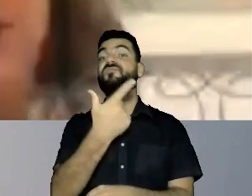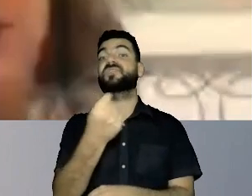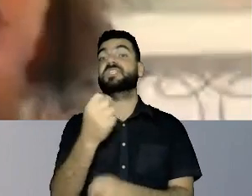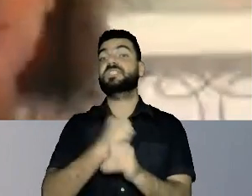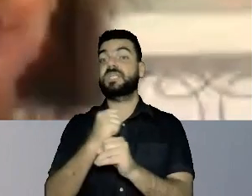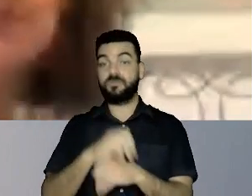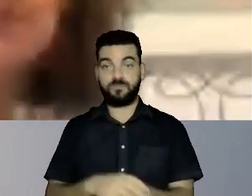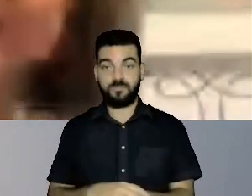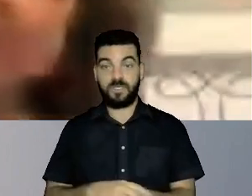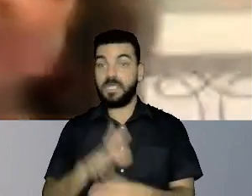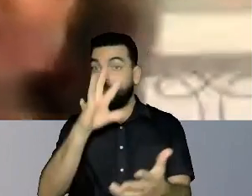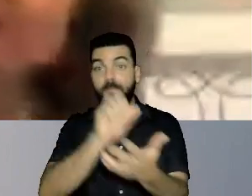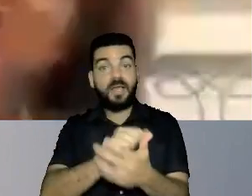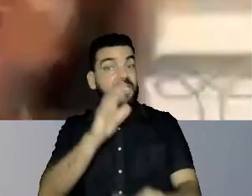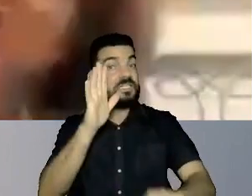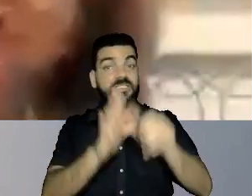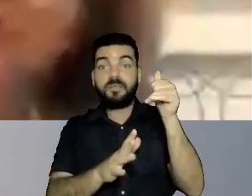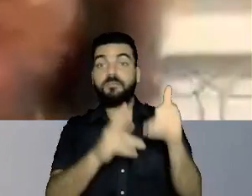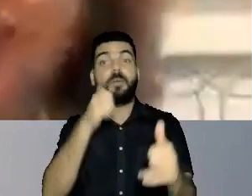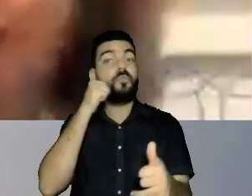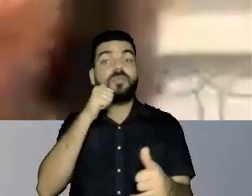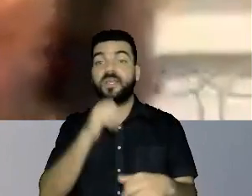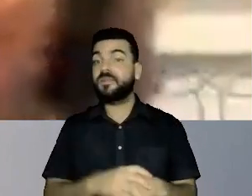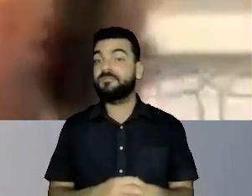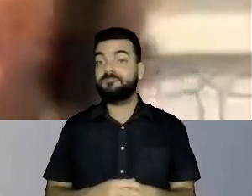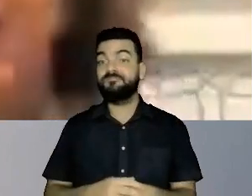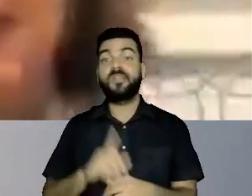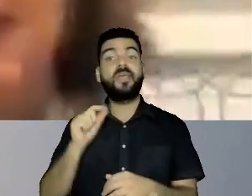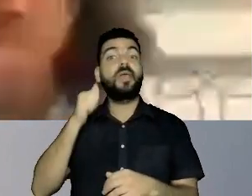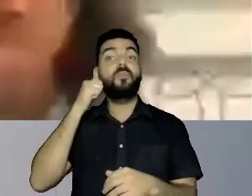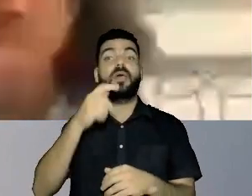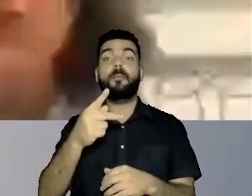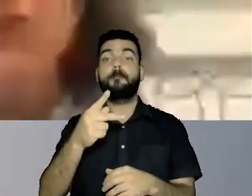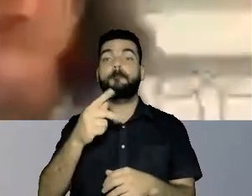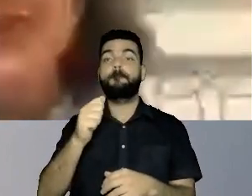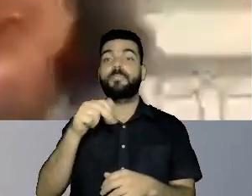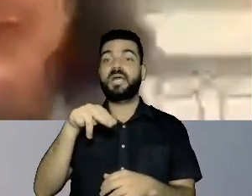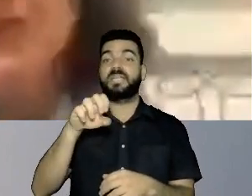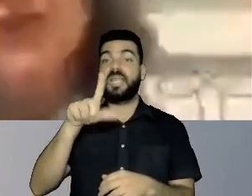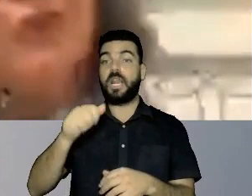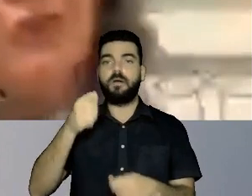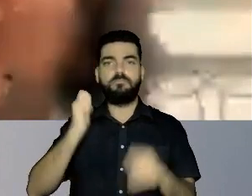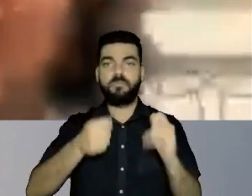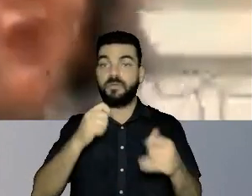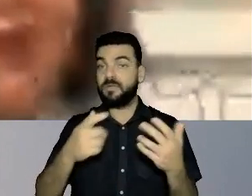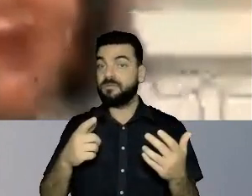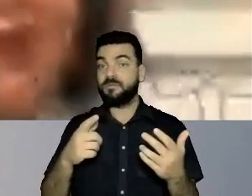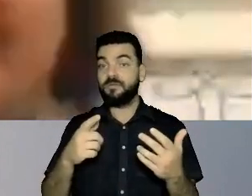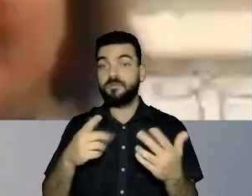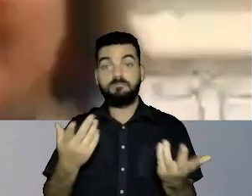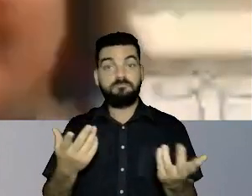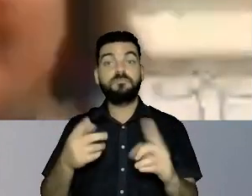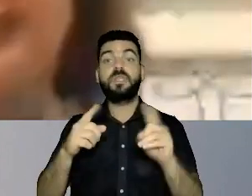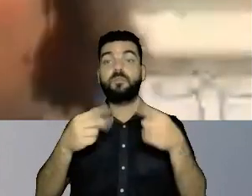20 anos agora, esse decreto, no dia 4 de agosto, e os registros são muito